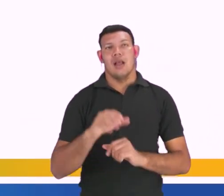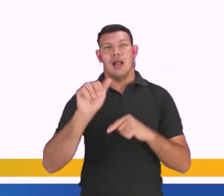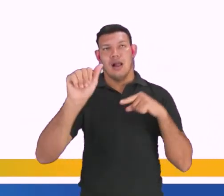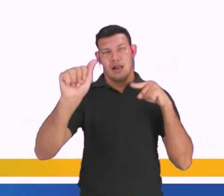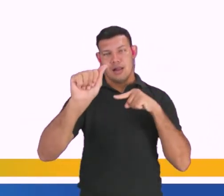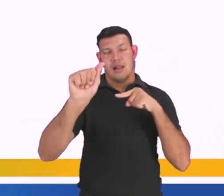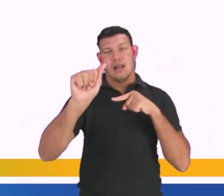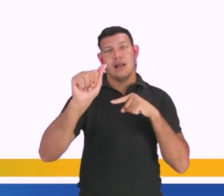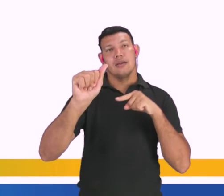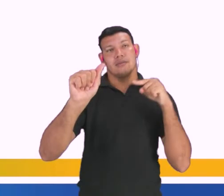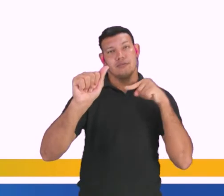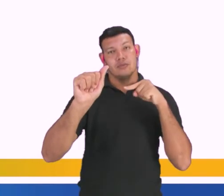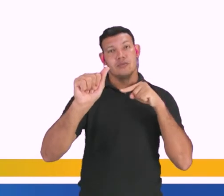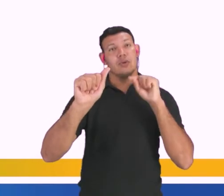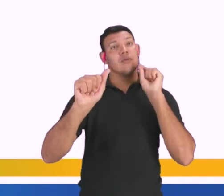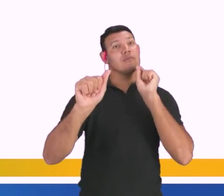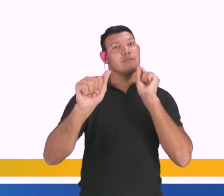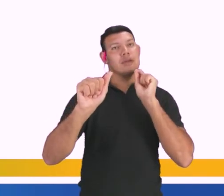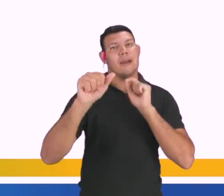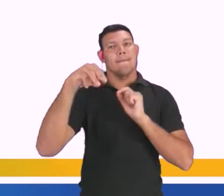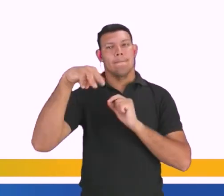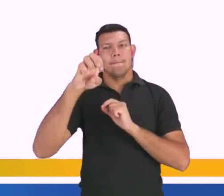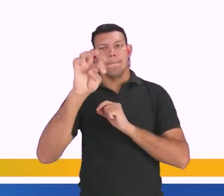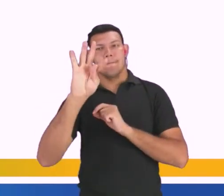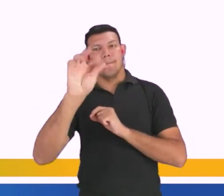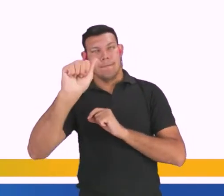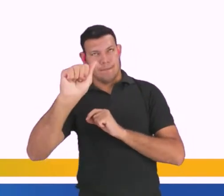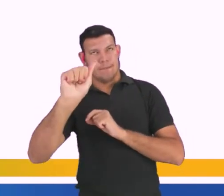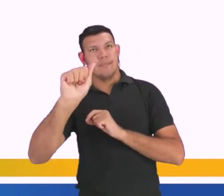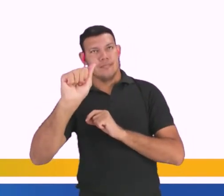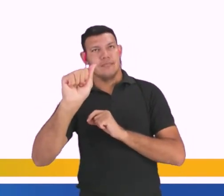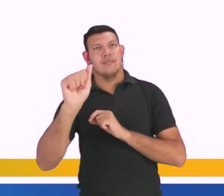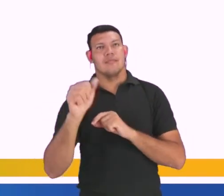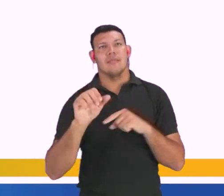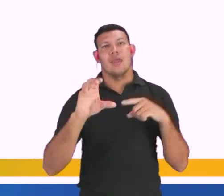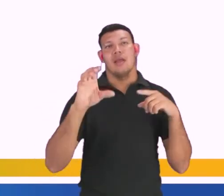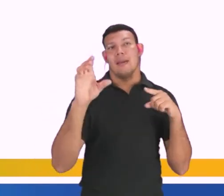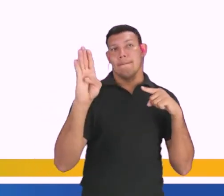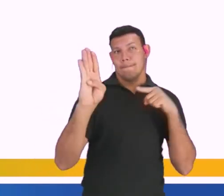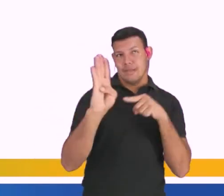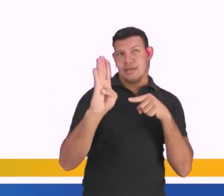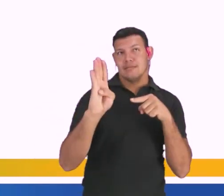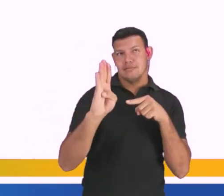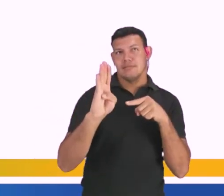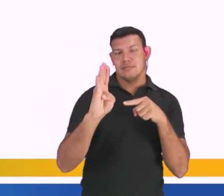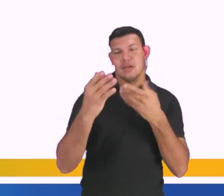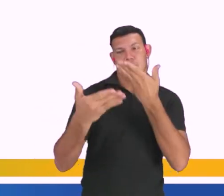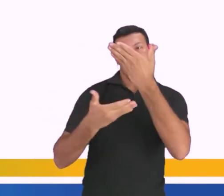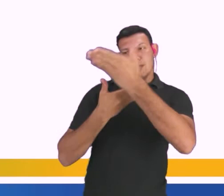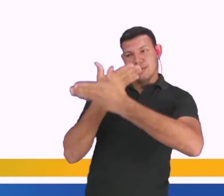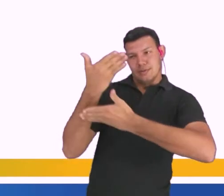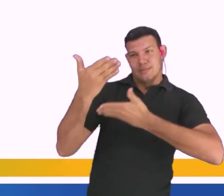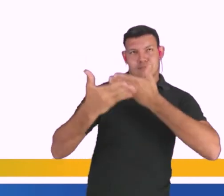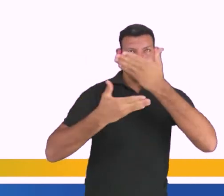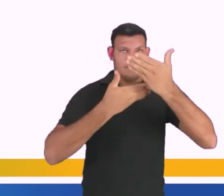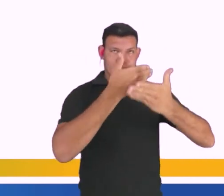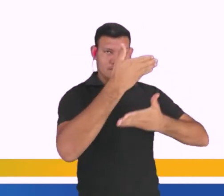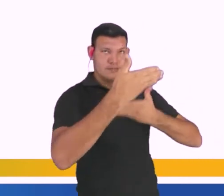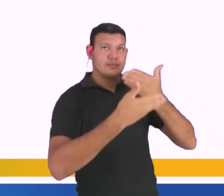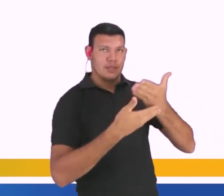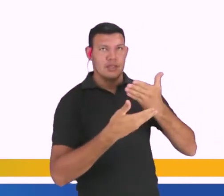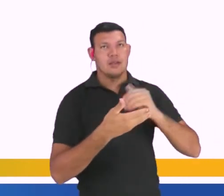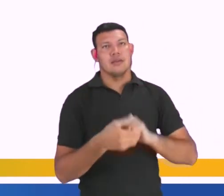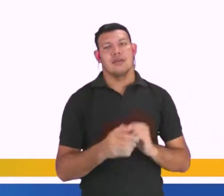a metalinguística, no caso. O canal, que é a fática, que é alô, tudo bem, está me ouvindo,